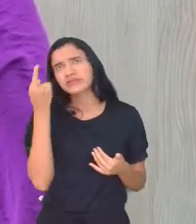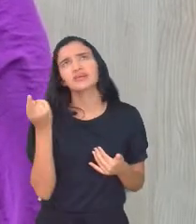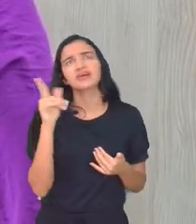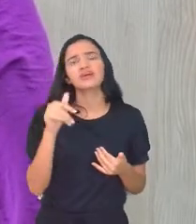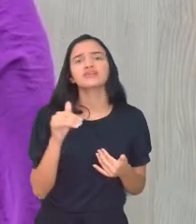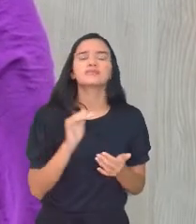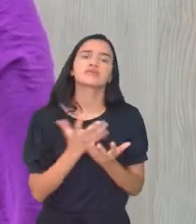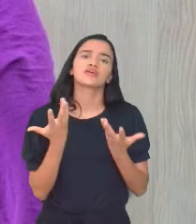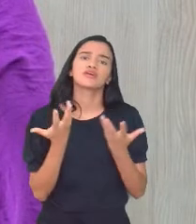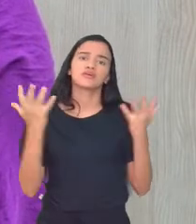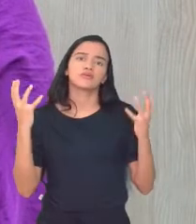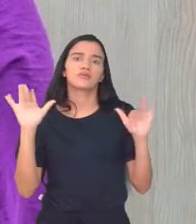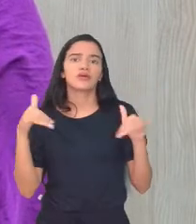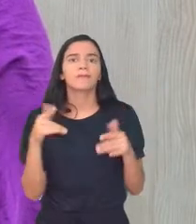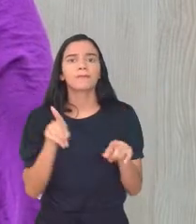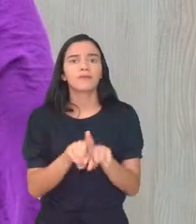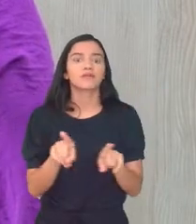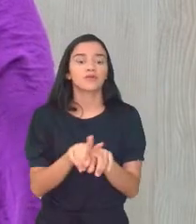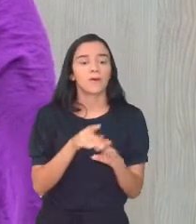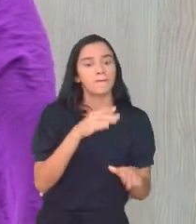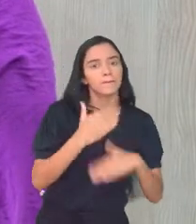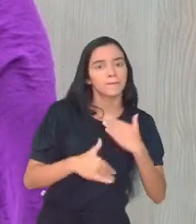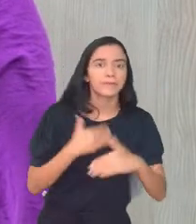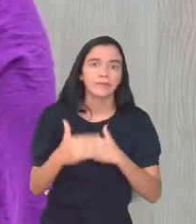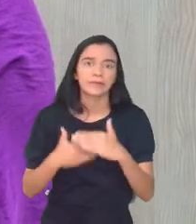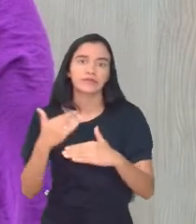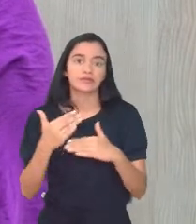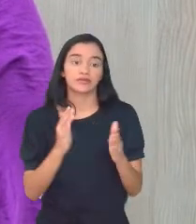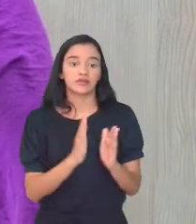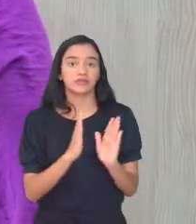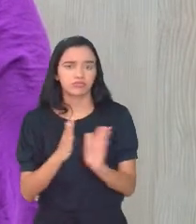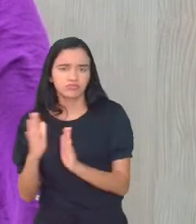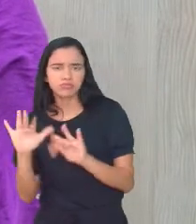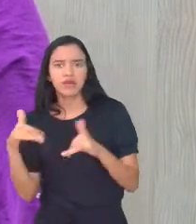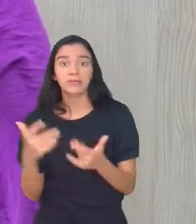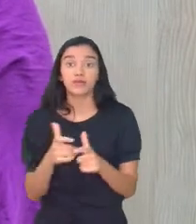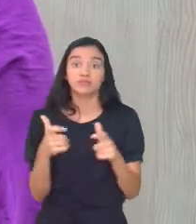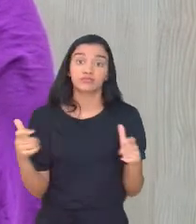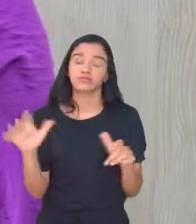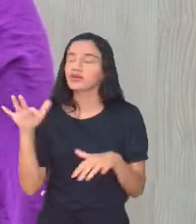a inauguração ela consiste nesse processo bem amplo, tá certo?